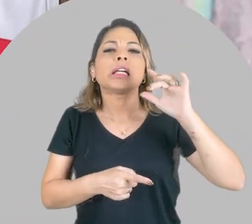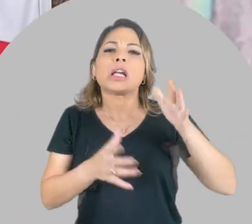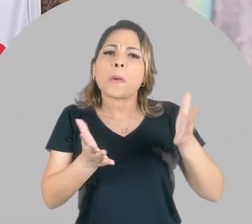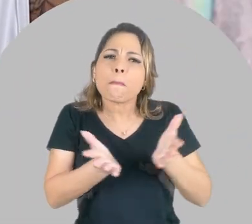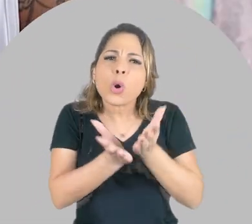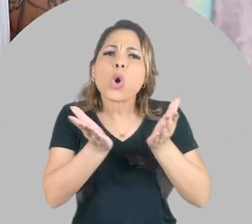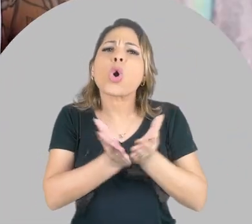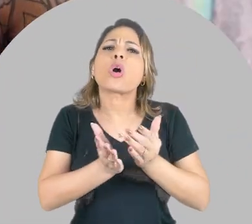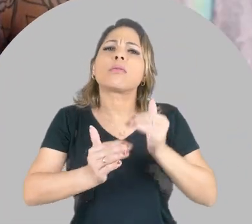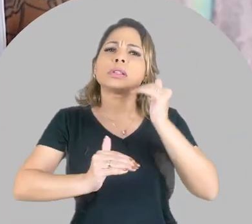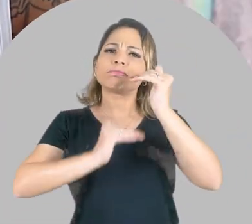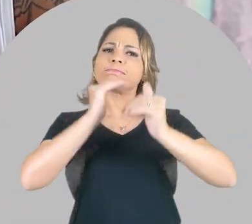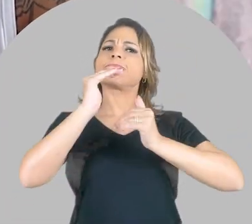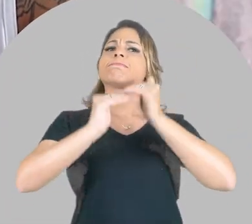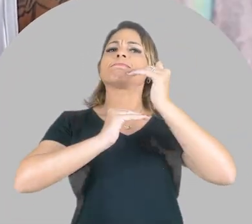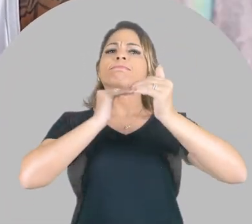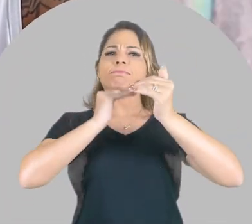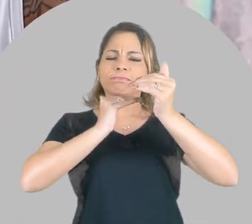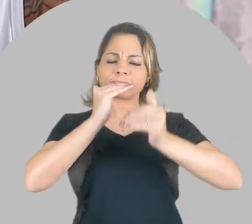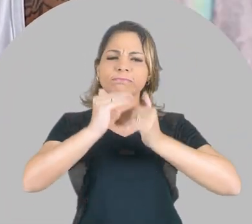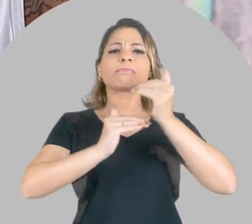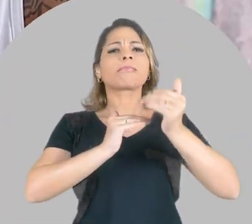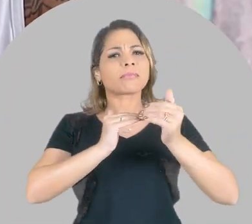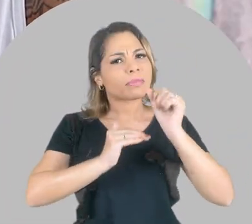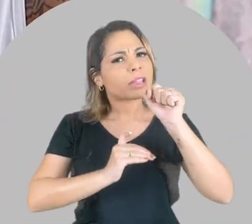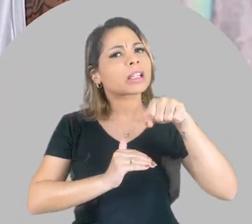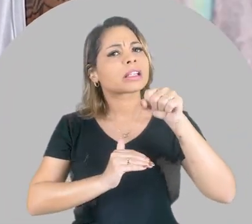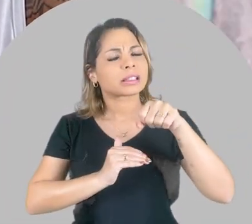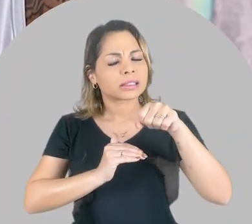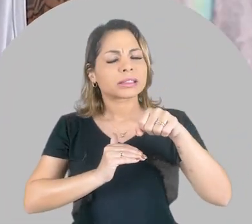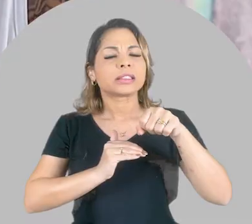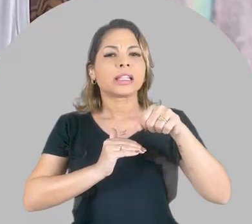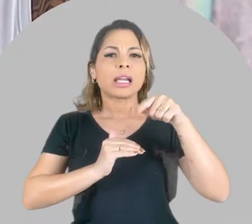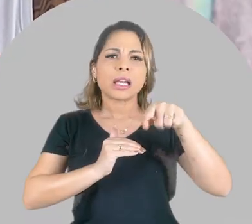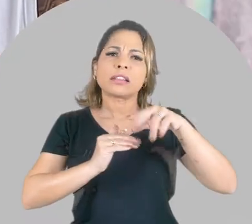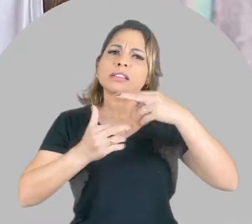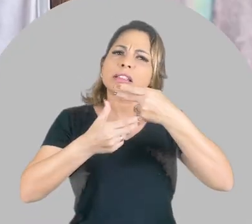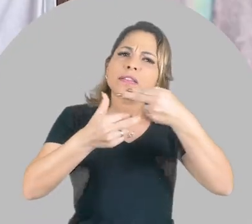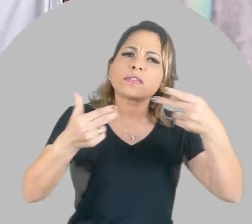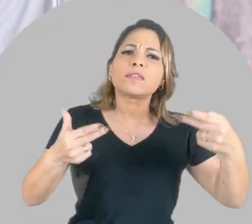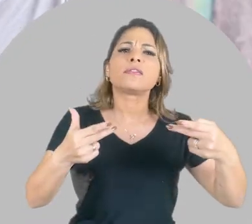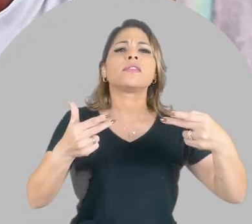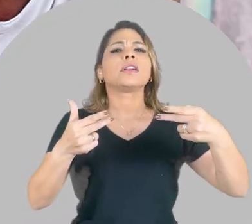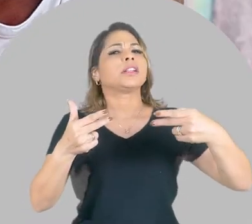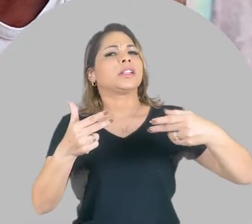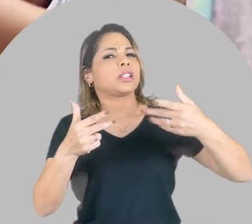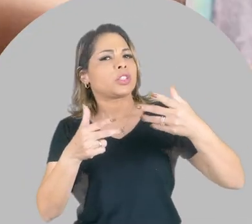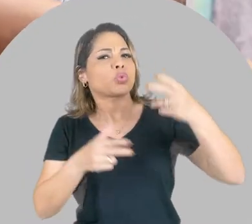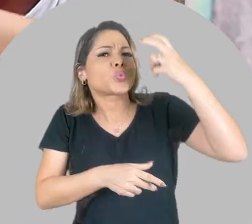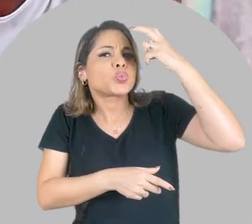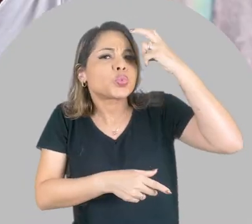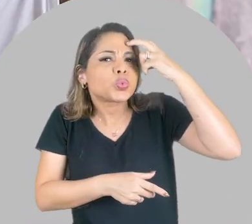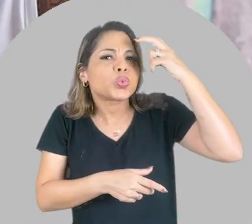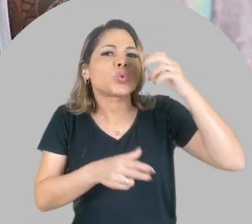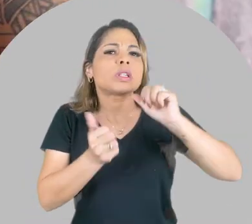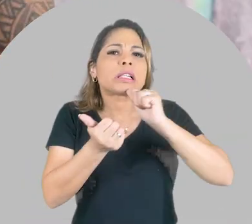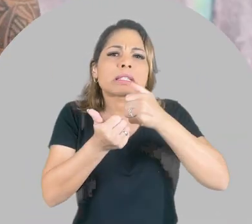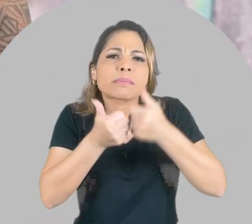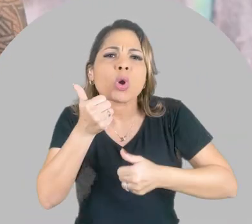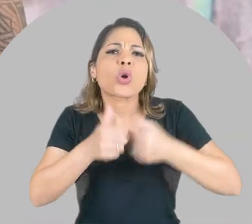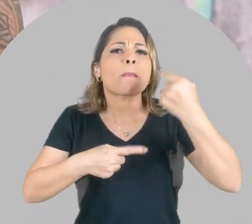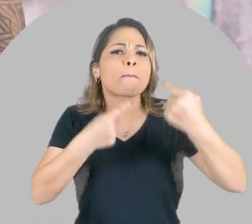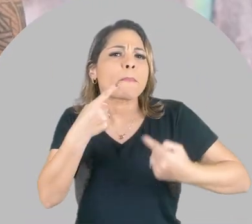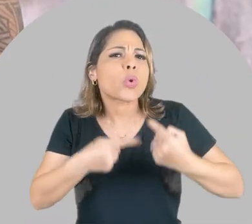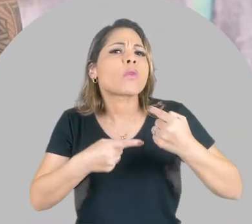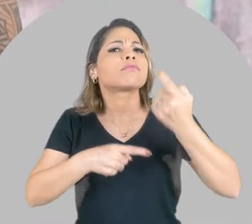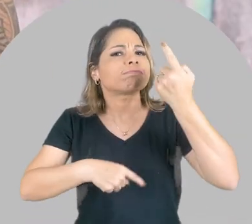que a periferia ela também desenvolveu, né? Desenvolveu bastante e nesse desenvolvimento diversos setores de atuação